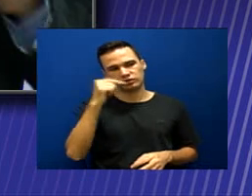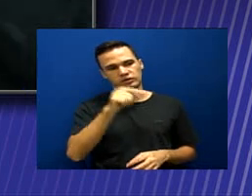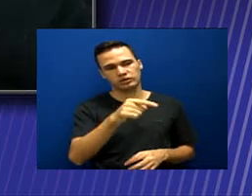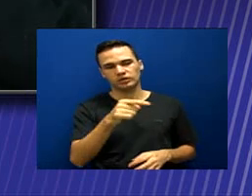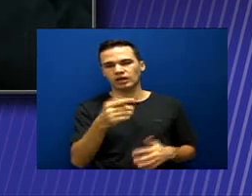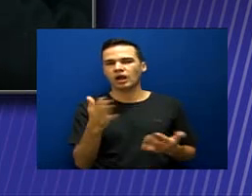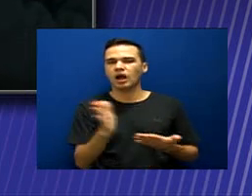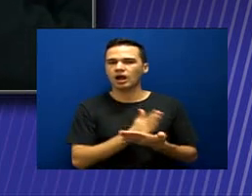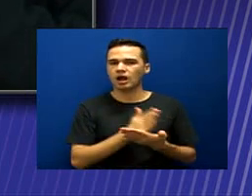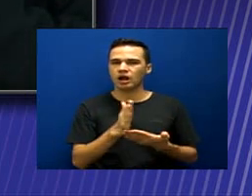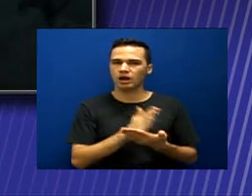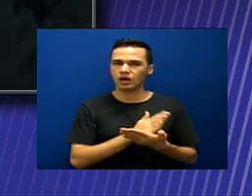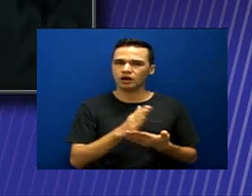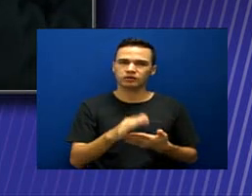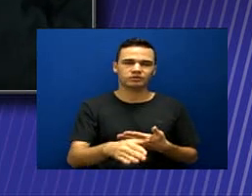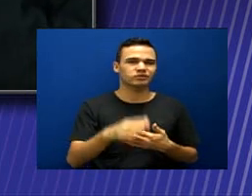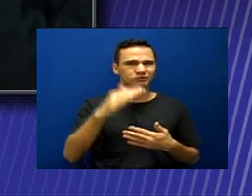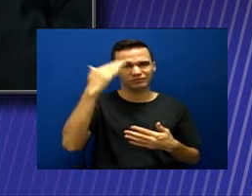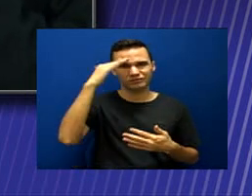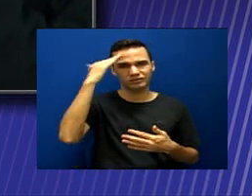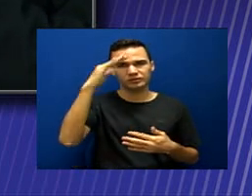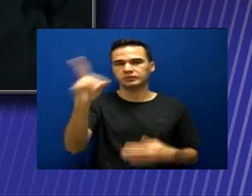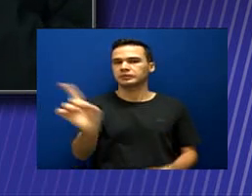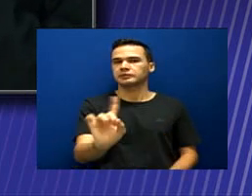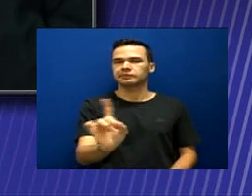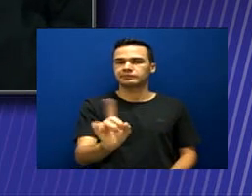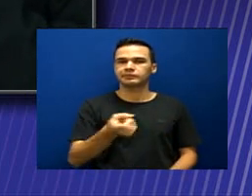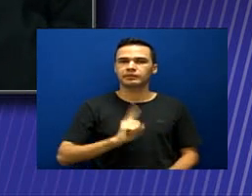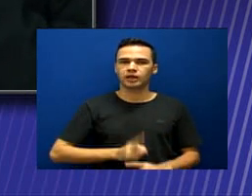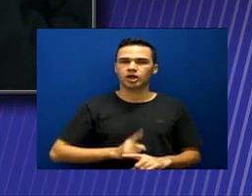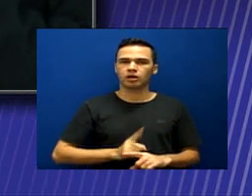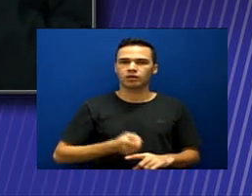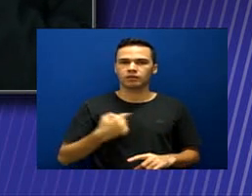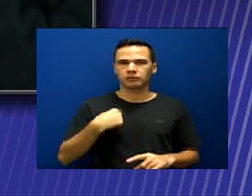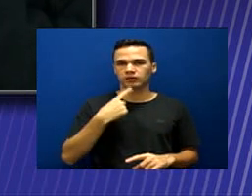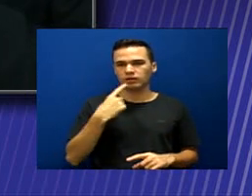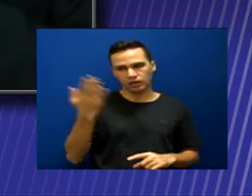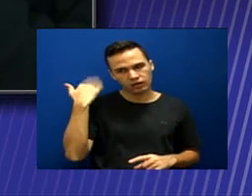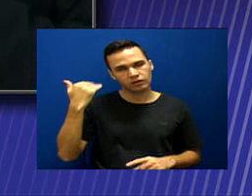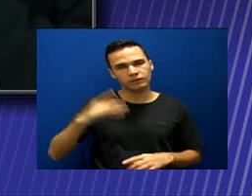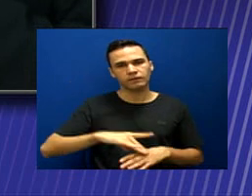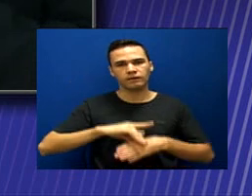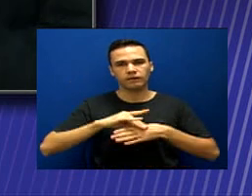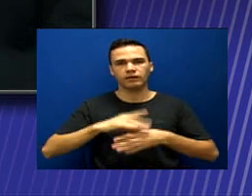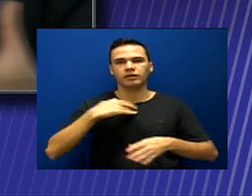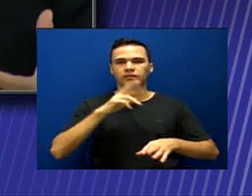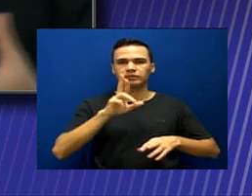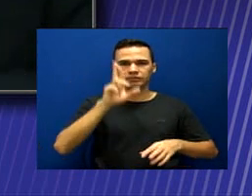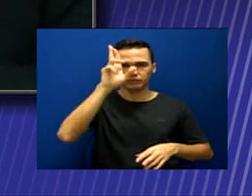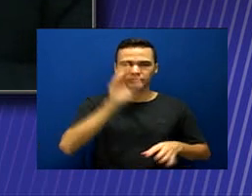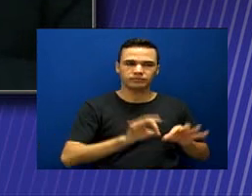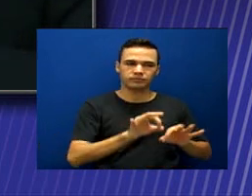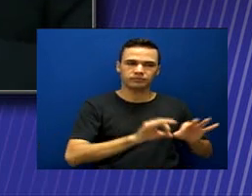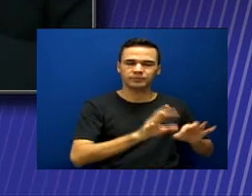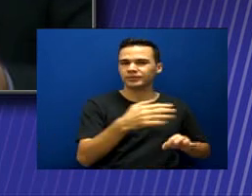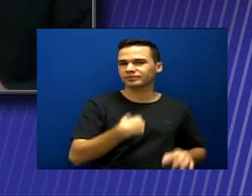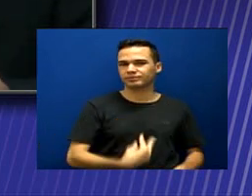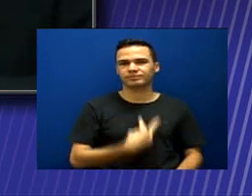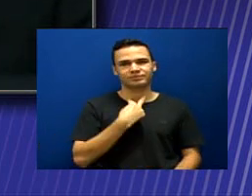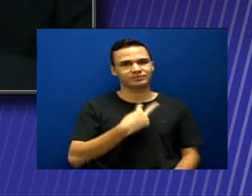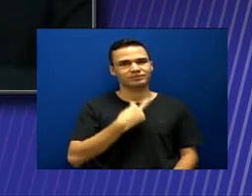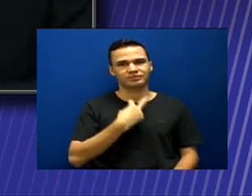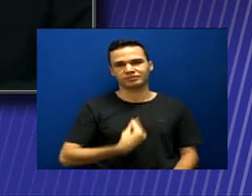conseguem... Algumas pessoas não conseguem entender isso. Eu também me cotizo, porque eu gostaria de ter coordenado também, ter encaminhado isso. Mas naquele momento eu não podia estar